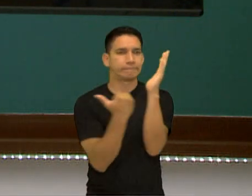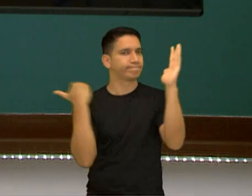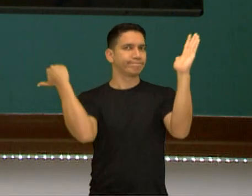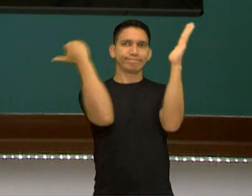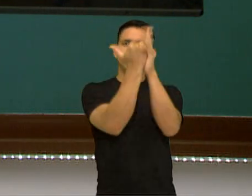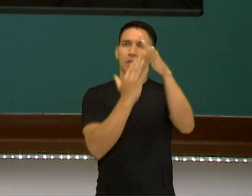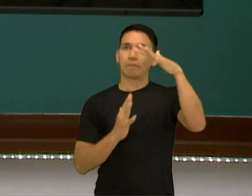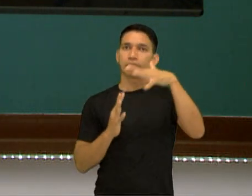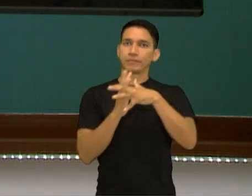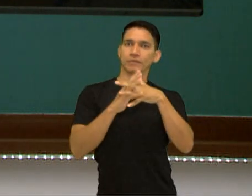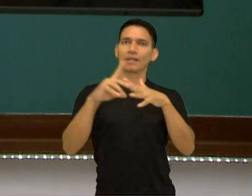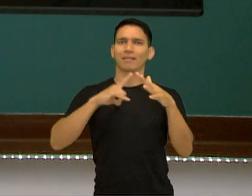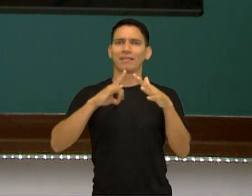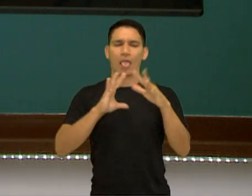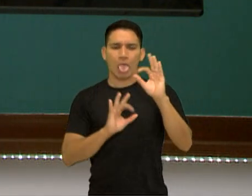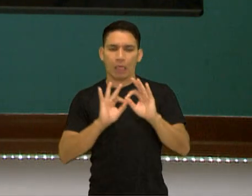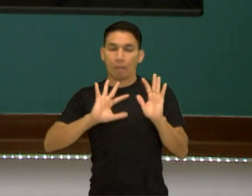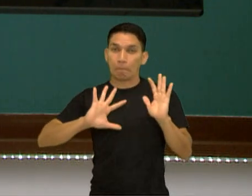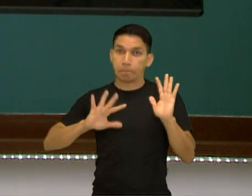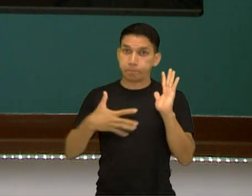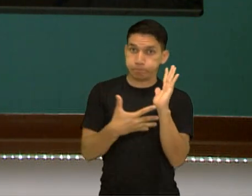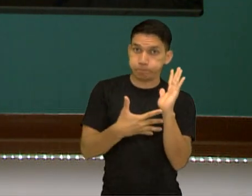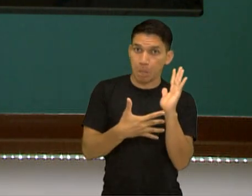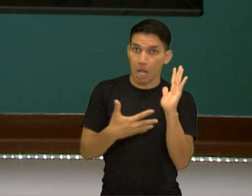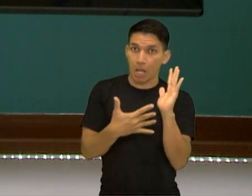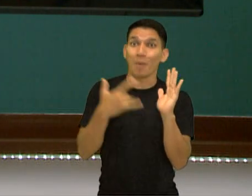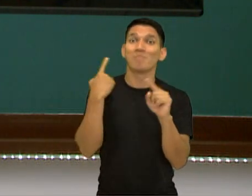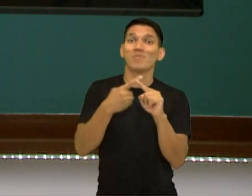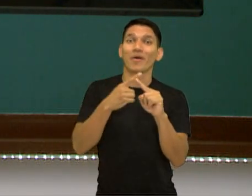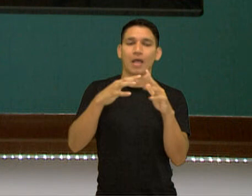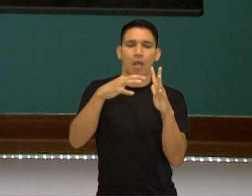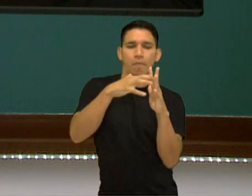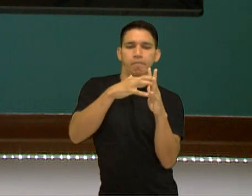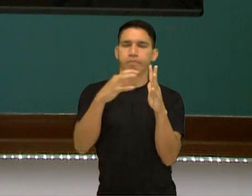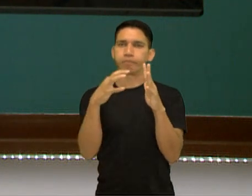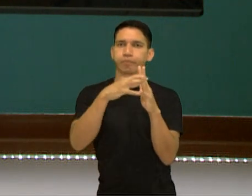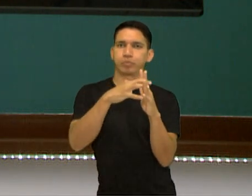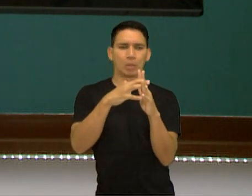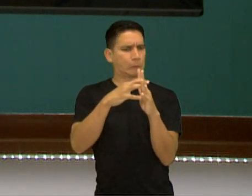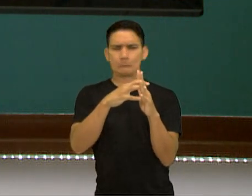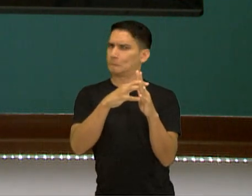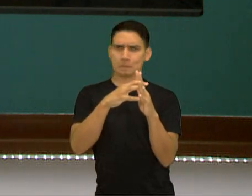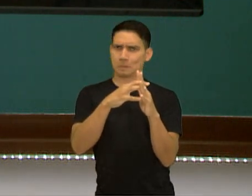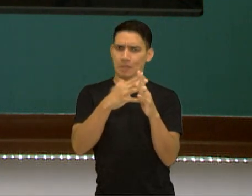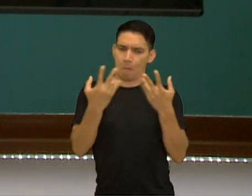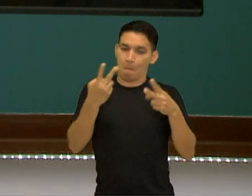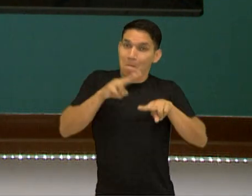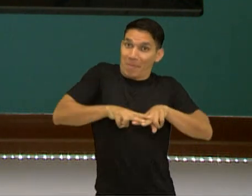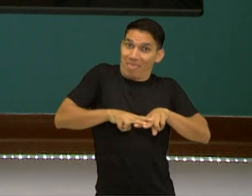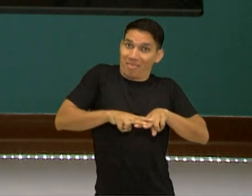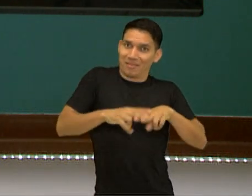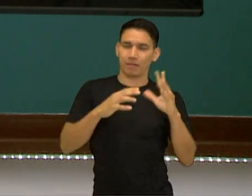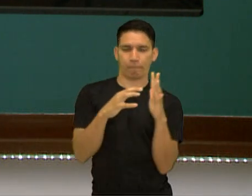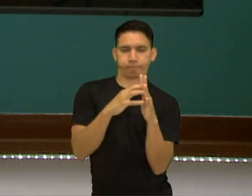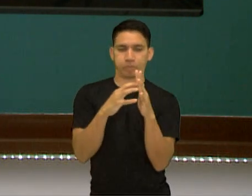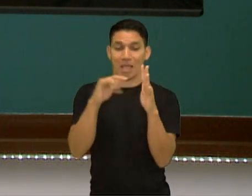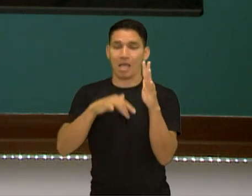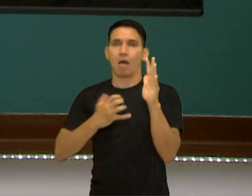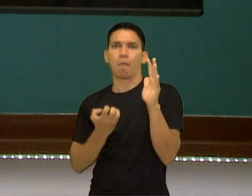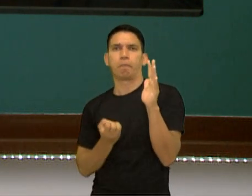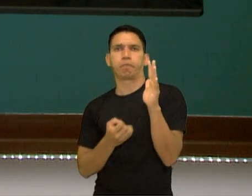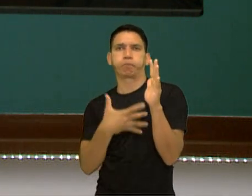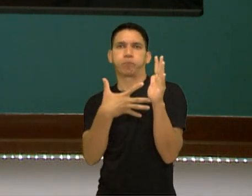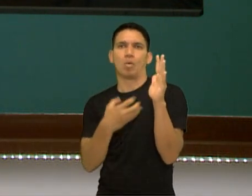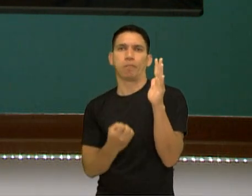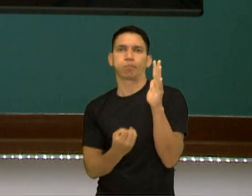encontra-se preso, pois a crosta terrestre não permite que ele saia, ele começa a exercer uma pressão sobre